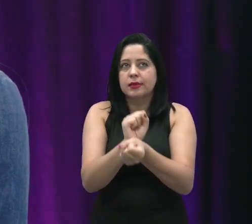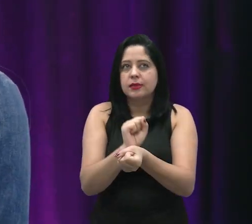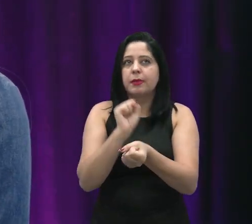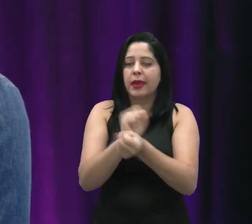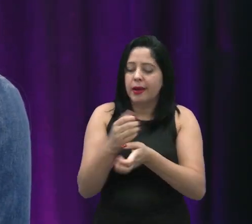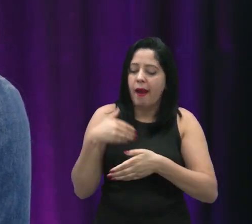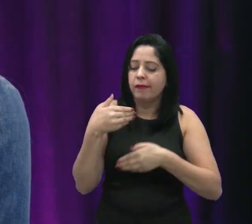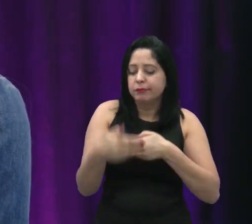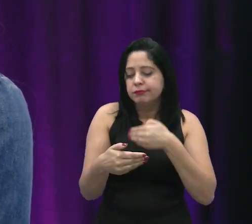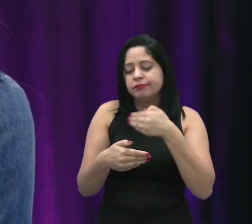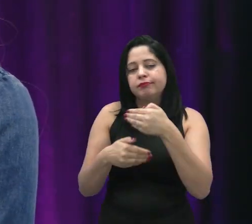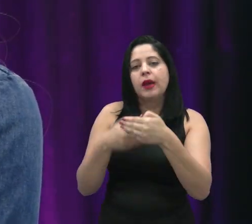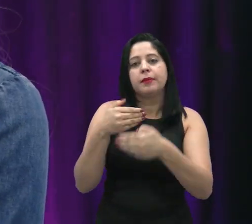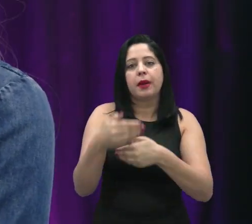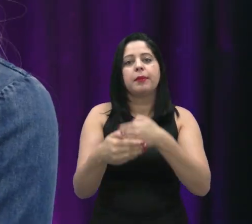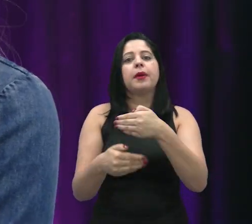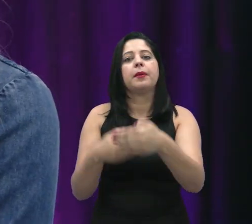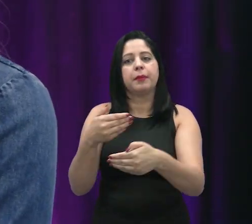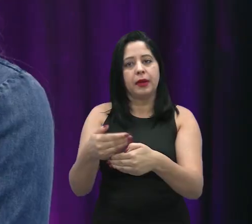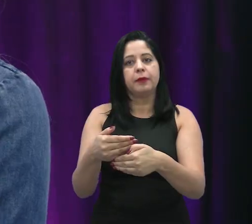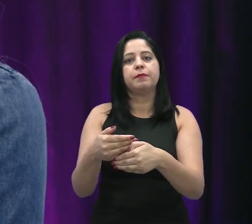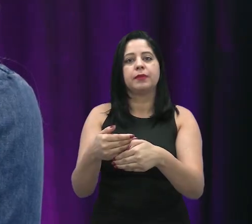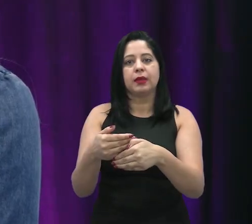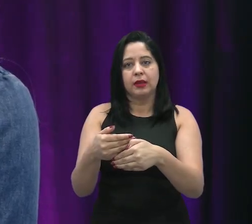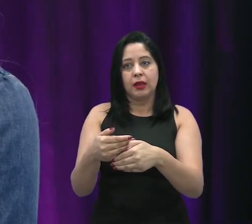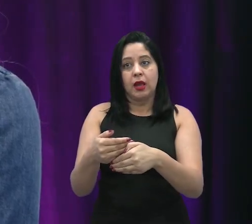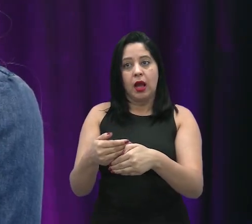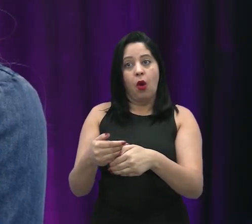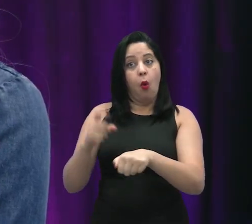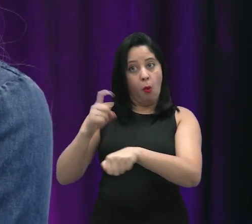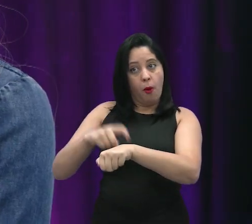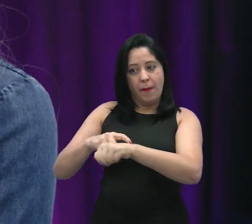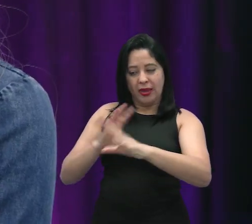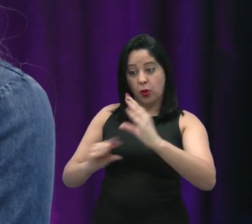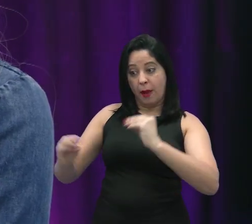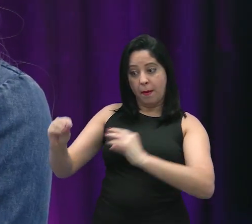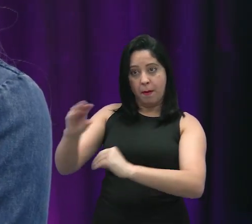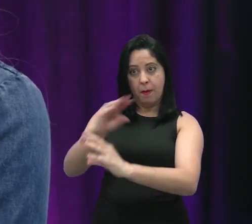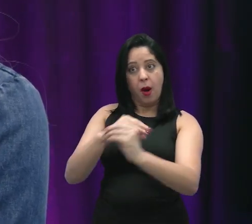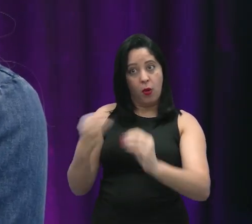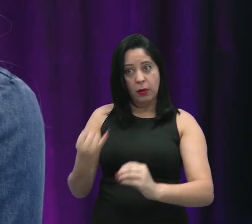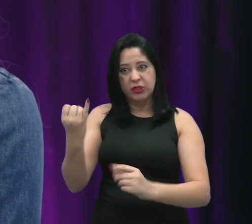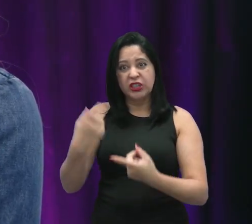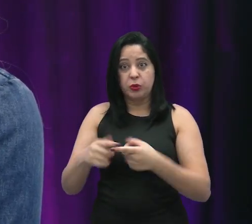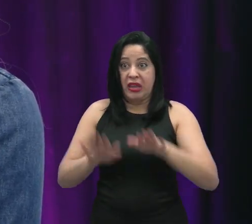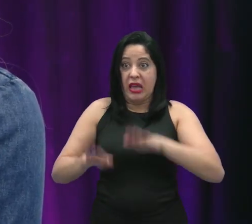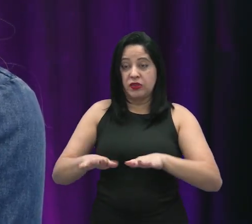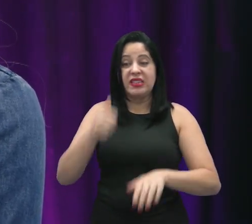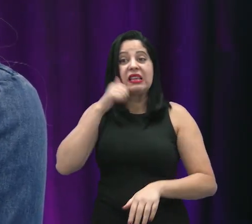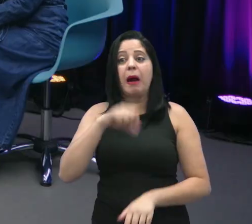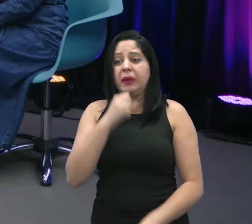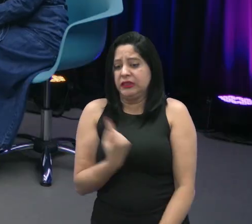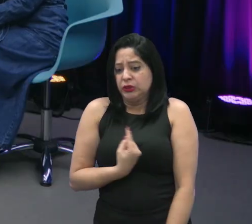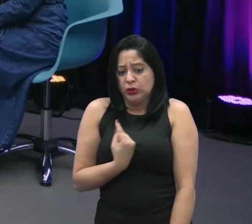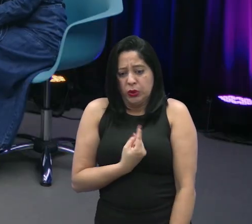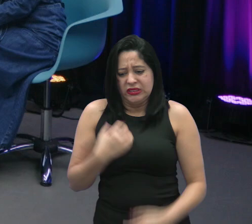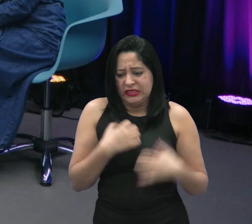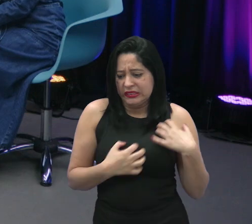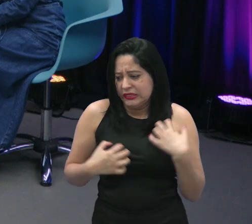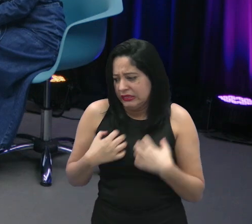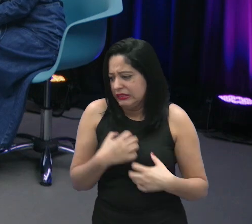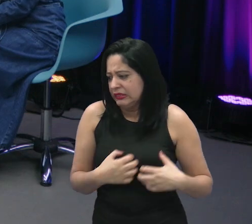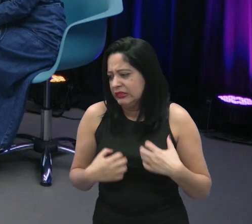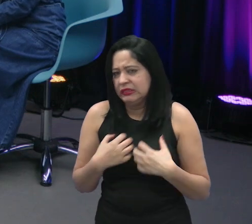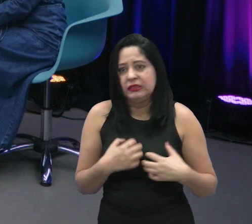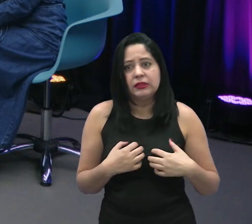processo acontecendo, né? A roda de conversa é muito bacana, porque muitas vezes a mãe fica na angústia ali sozinha, achando que só acontece com